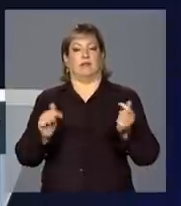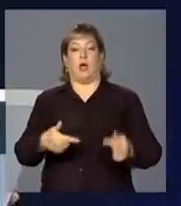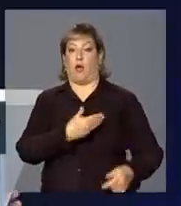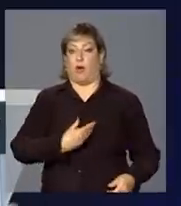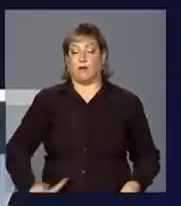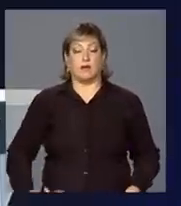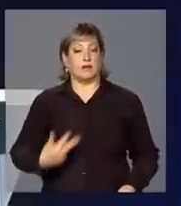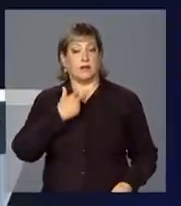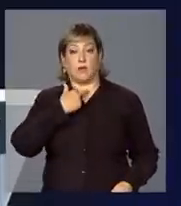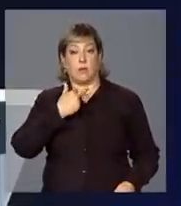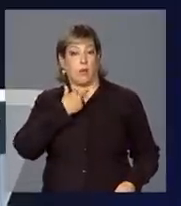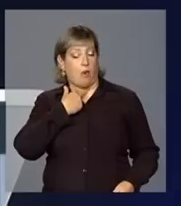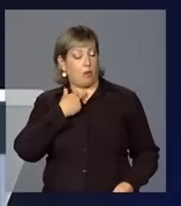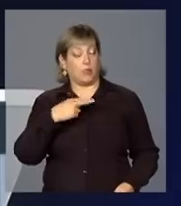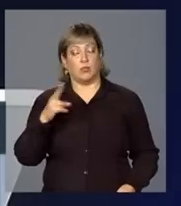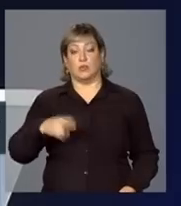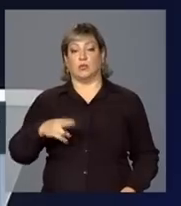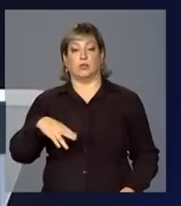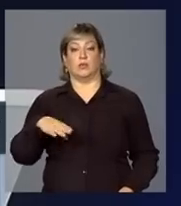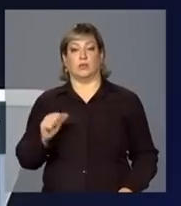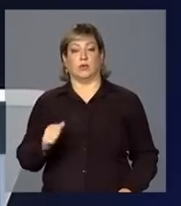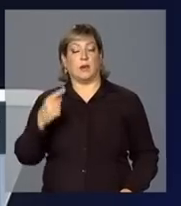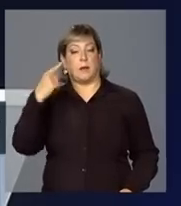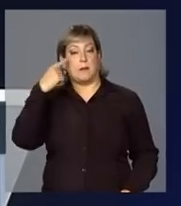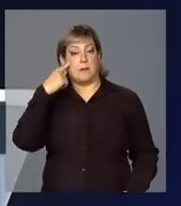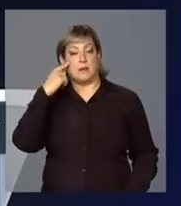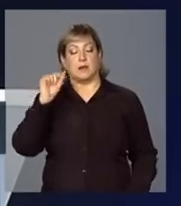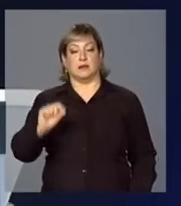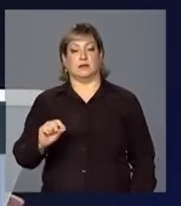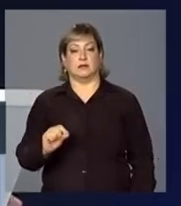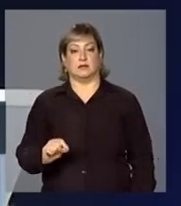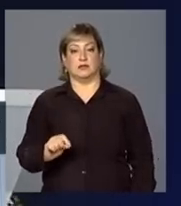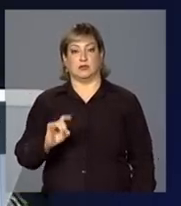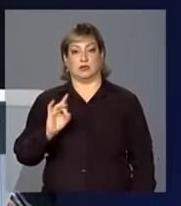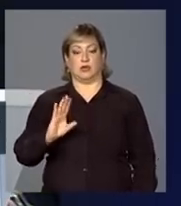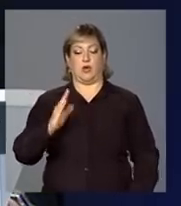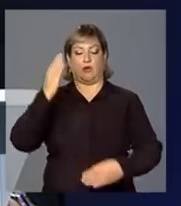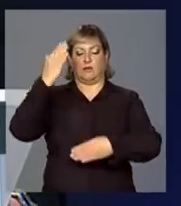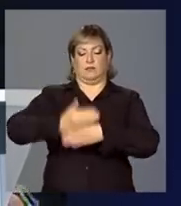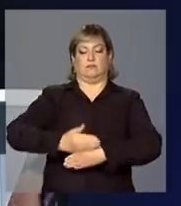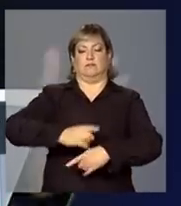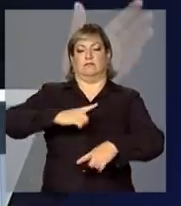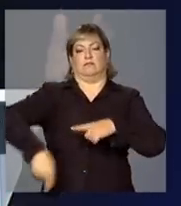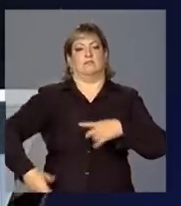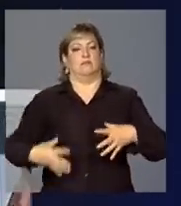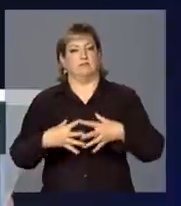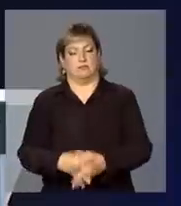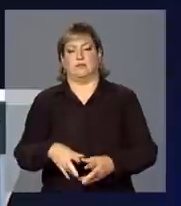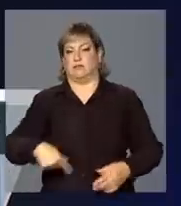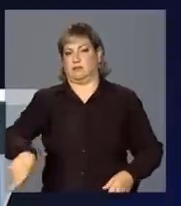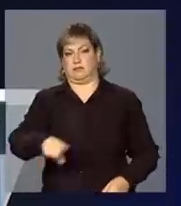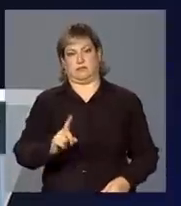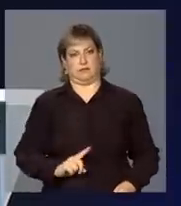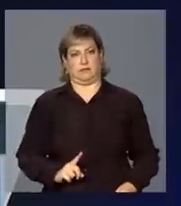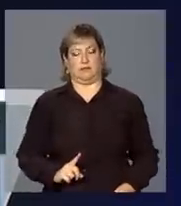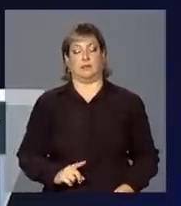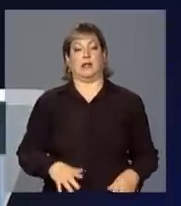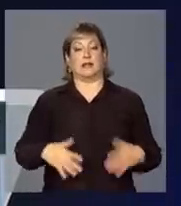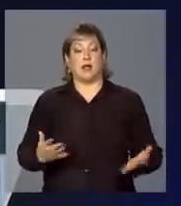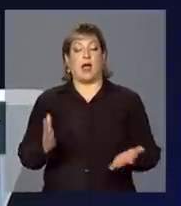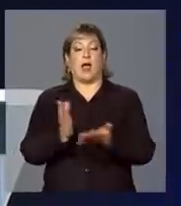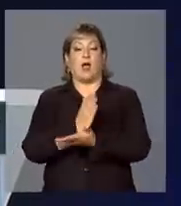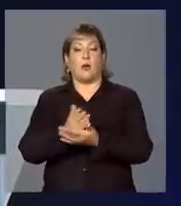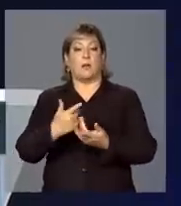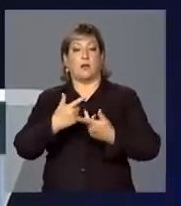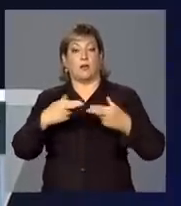não pode e não deve jamais se constituir uma barreira para eles. E aí algumas questões aparecem de